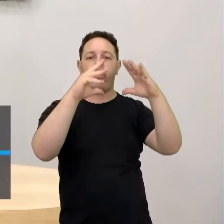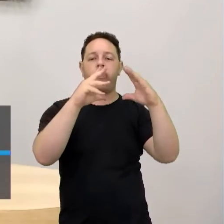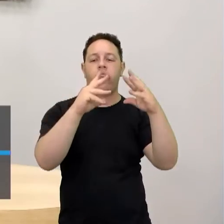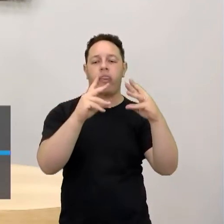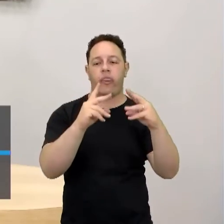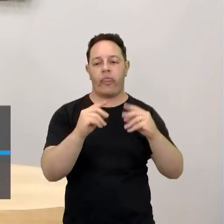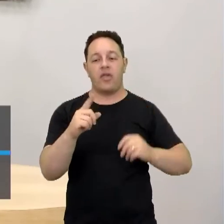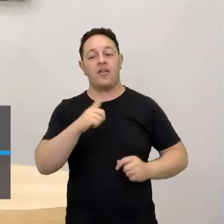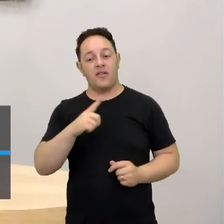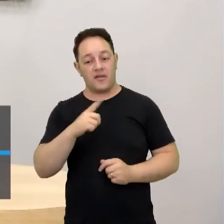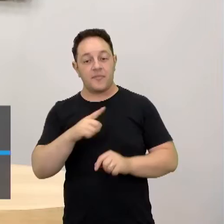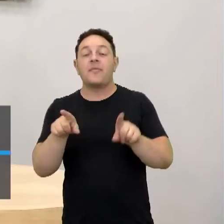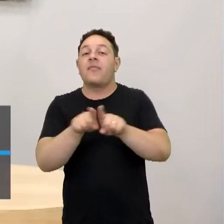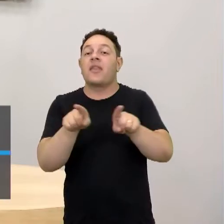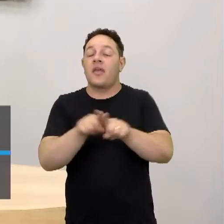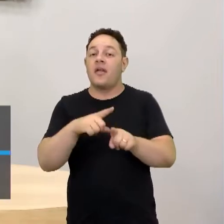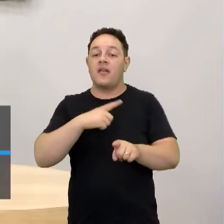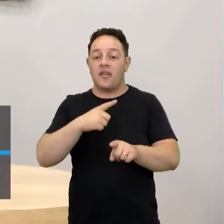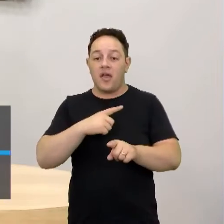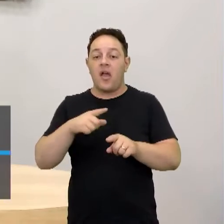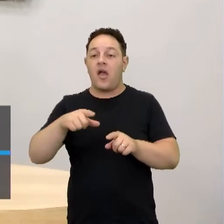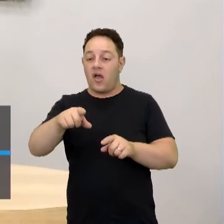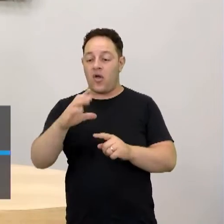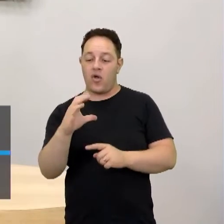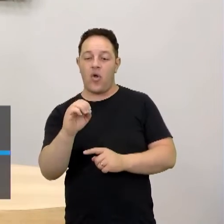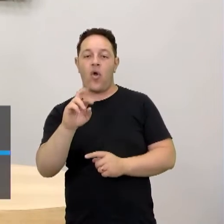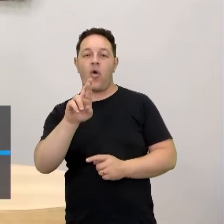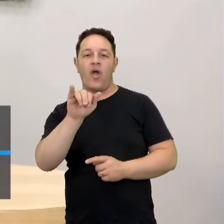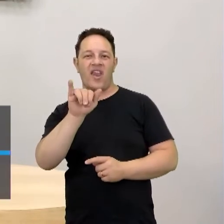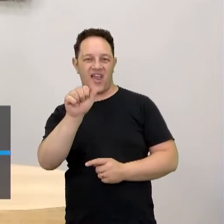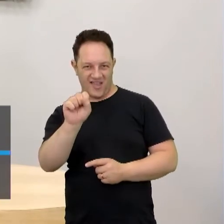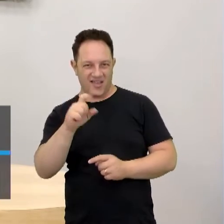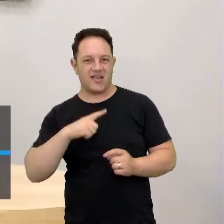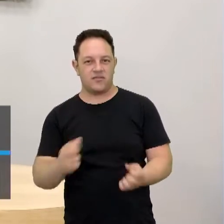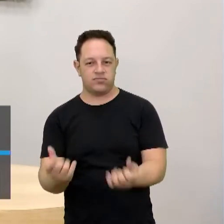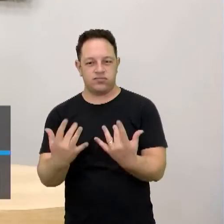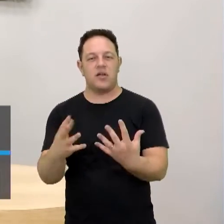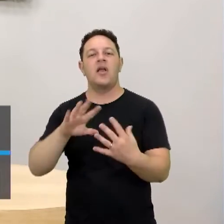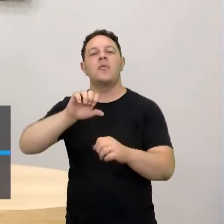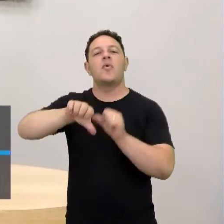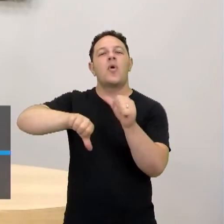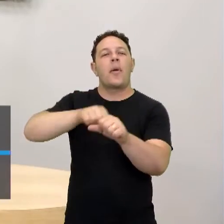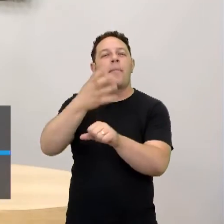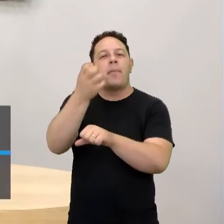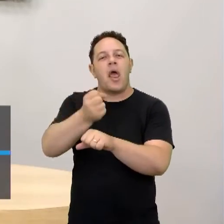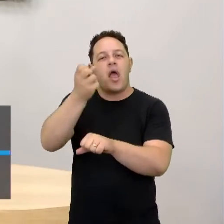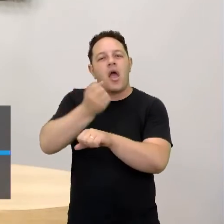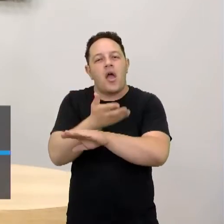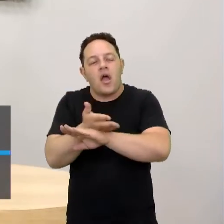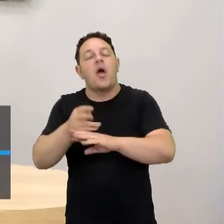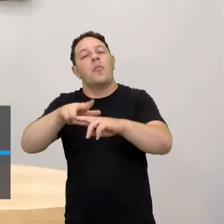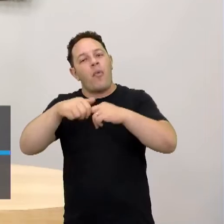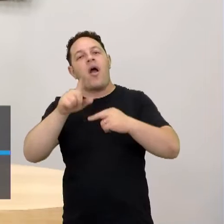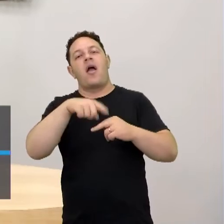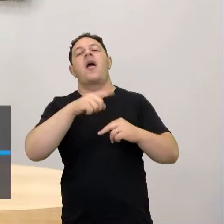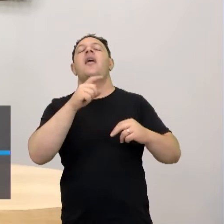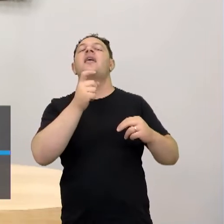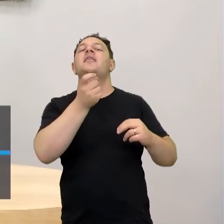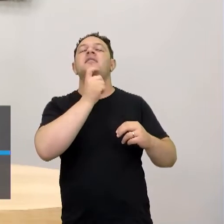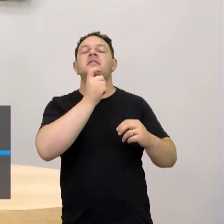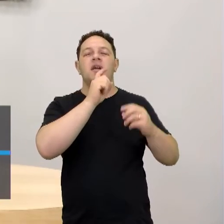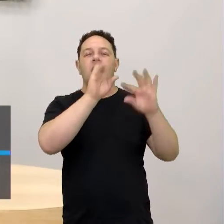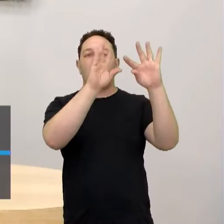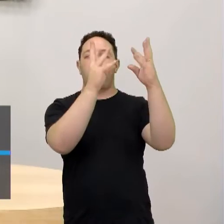sofrendo aí, né, o branqueamento aí dos corais, né? Então está branqueando por causa do aquecimento global. Tanto é que eu trouxe